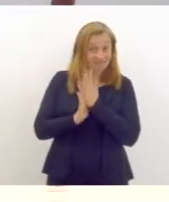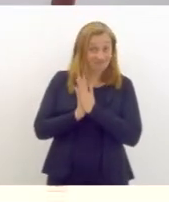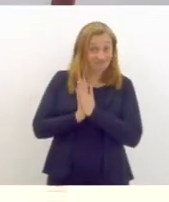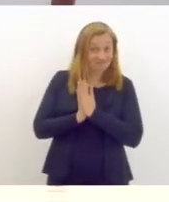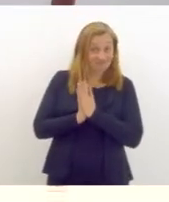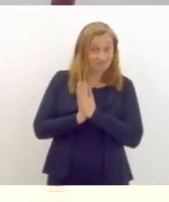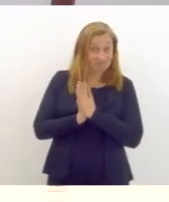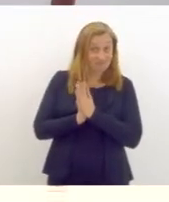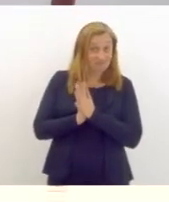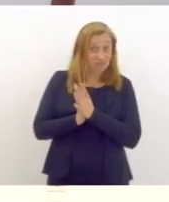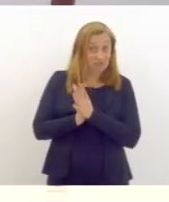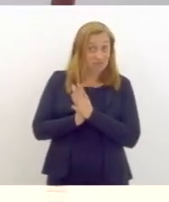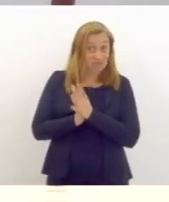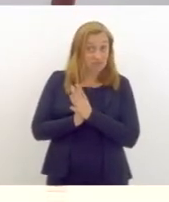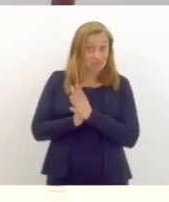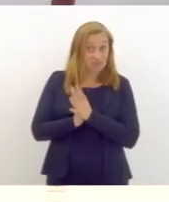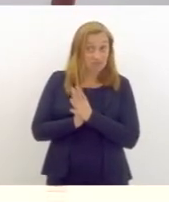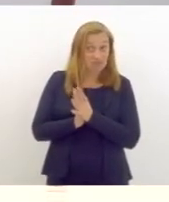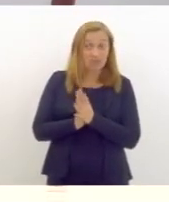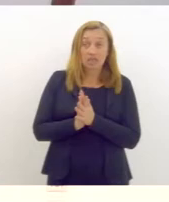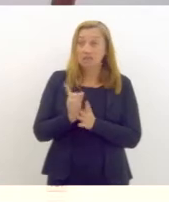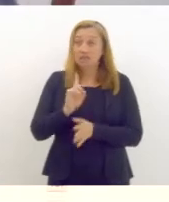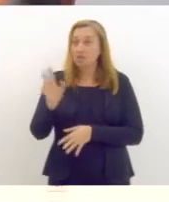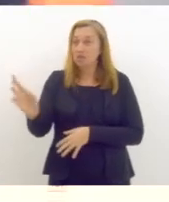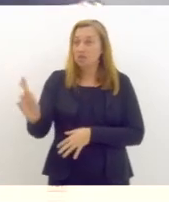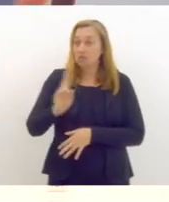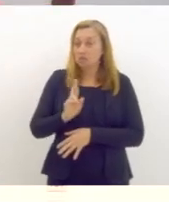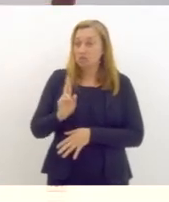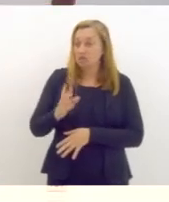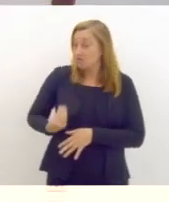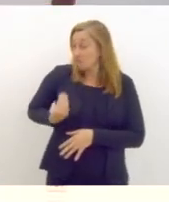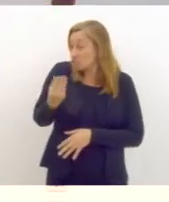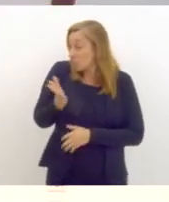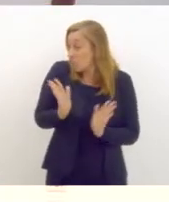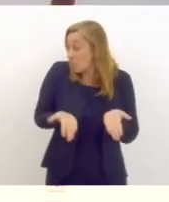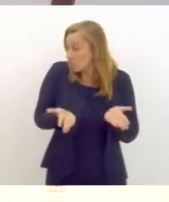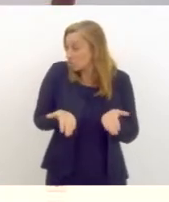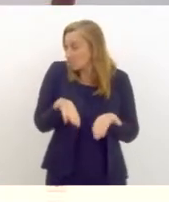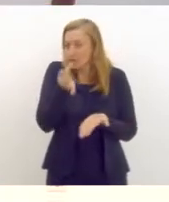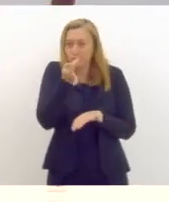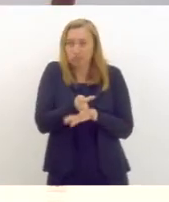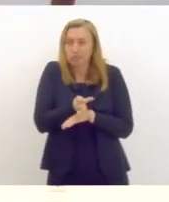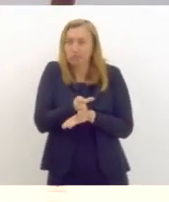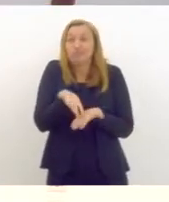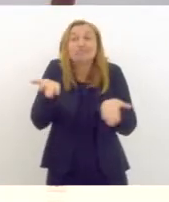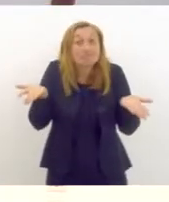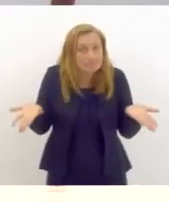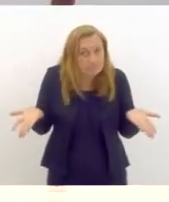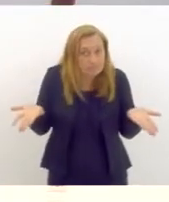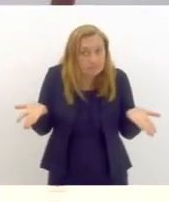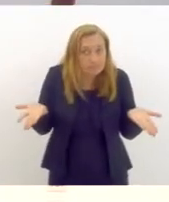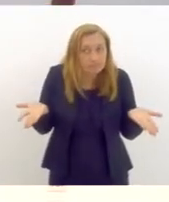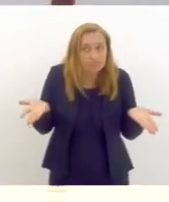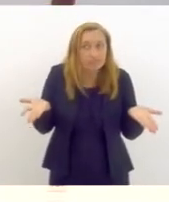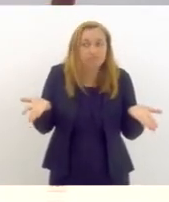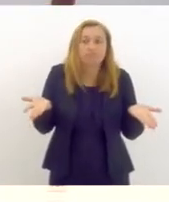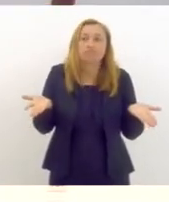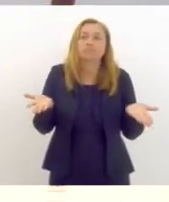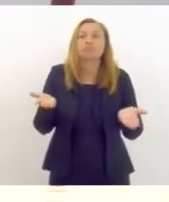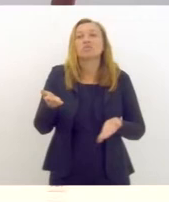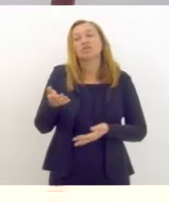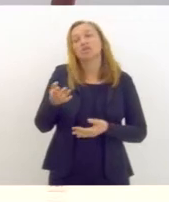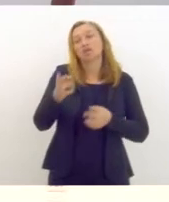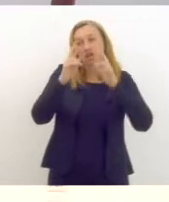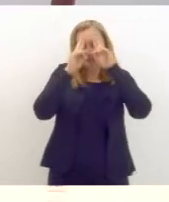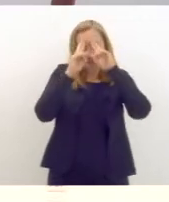você e além de não responder o 100 não tá presente hoje na reunião então assim eu considero uma falta de